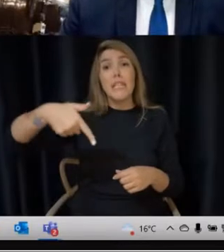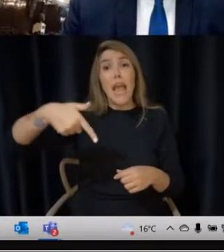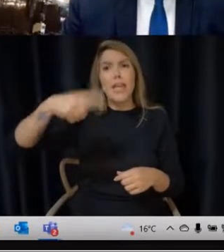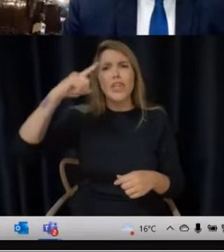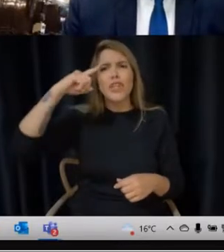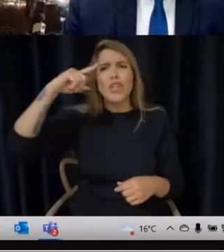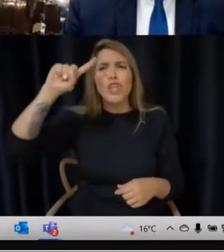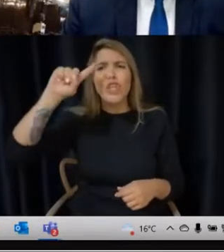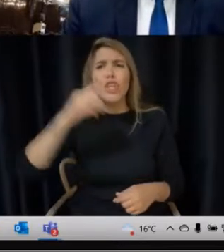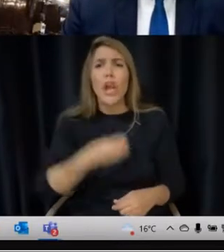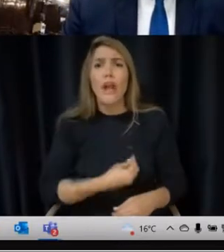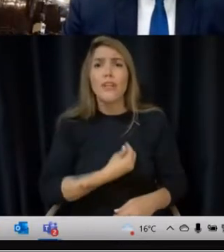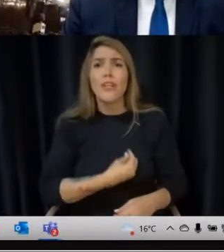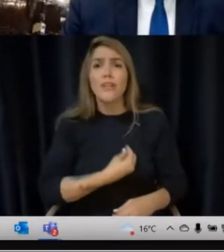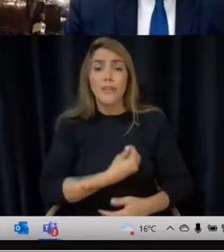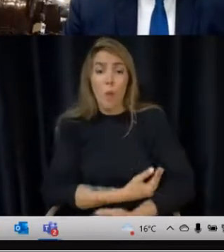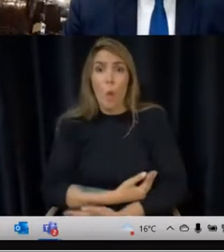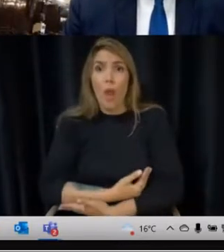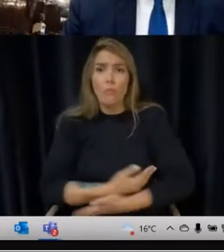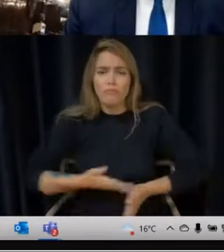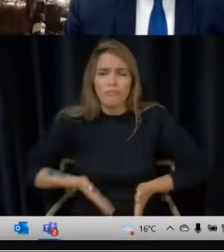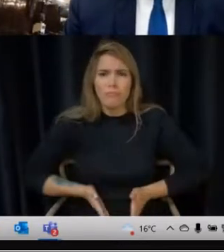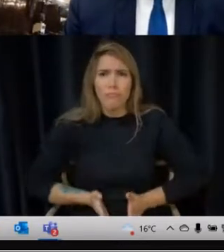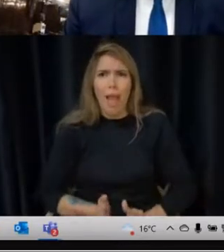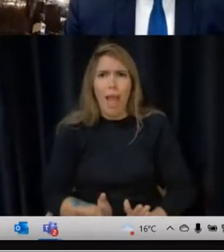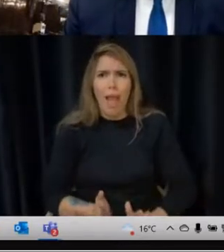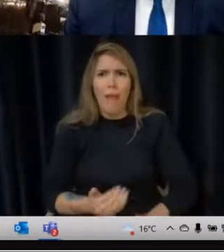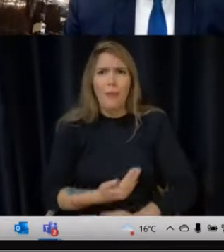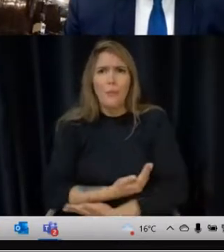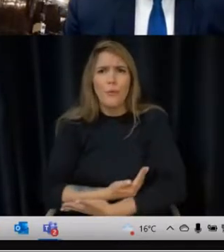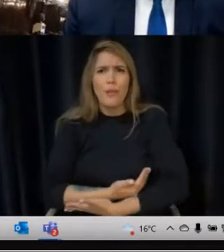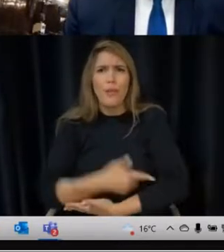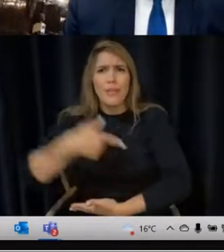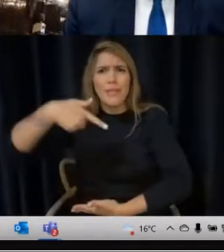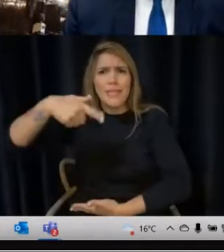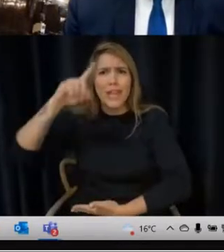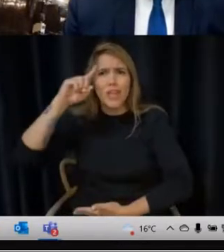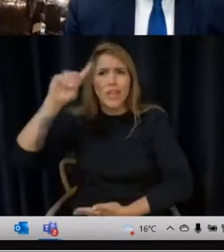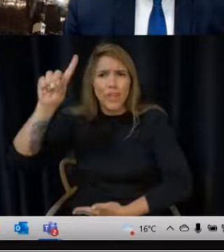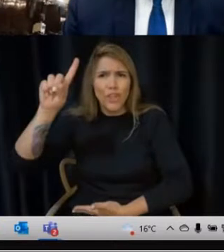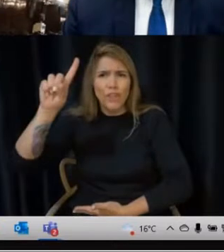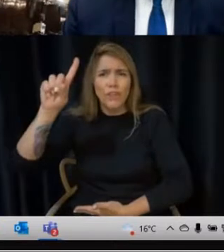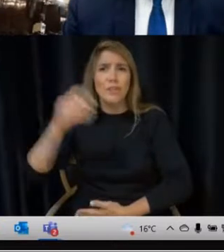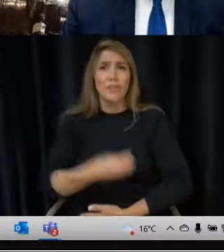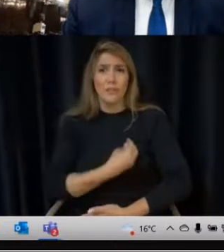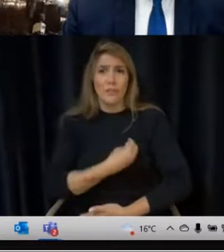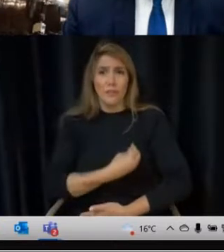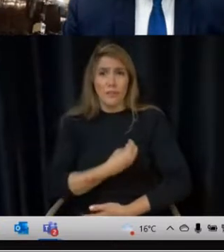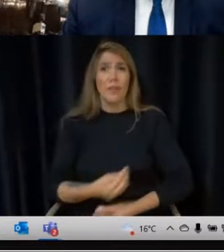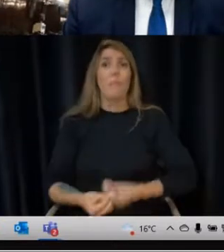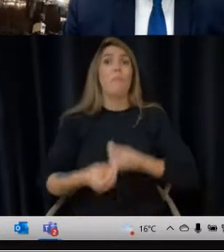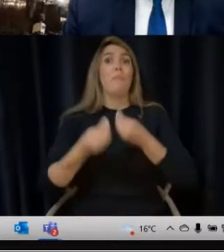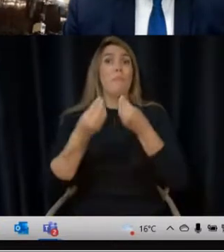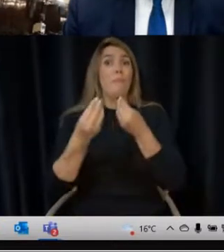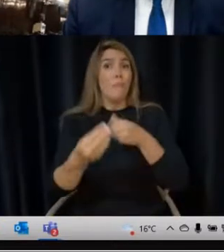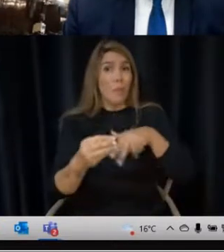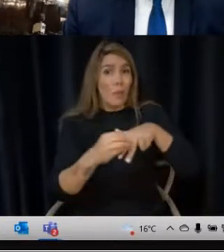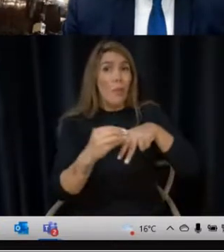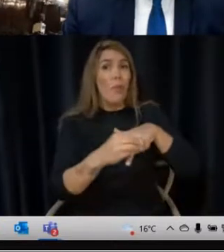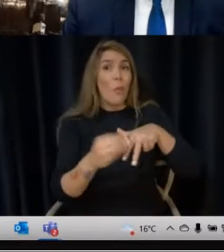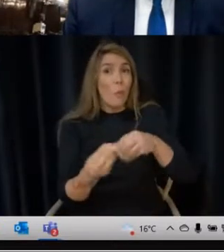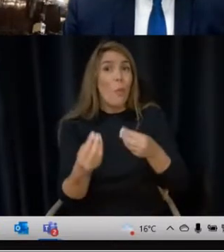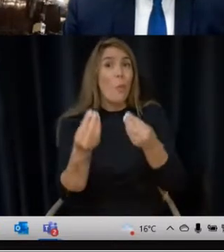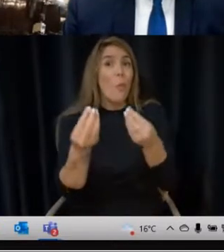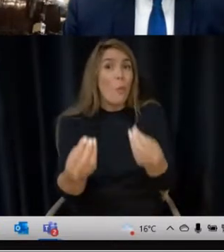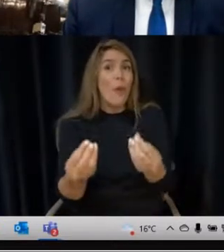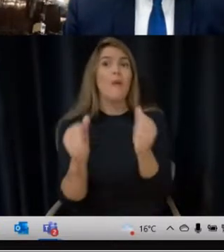vida podem ser doadores, mas precisam ter receptores compatíveis com o mesmo tamanho, tá?